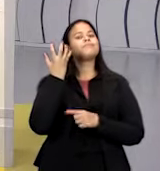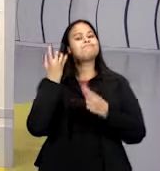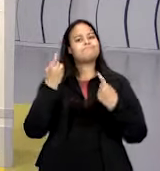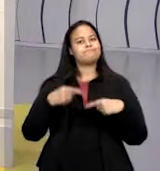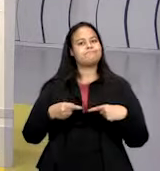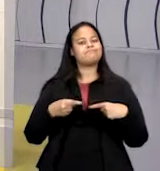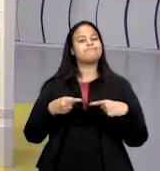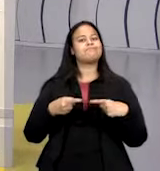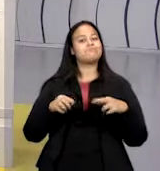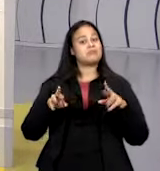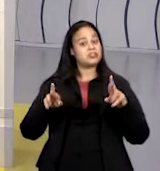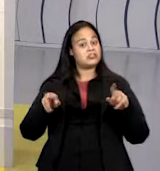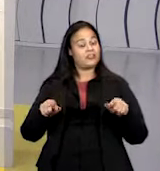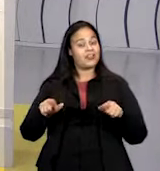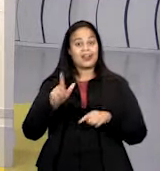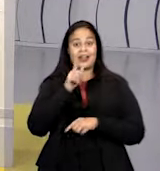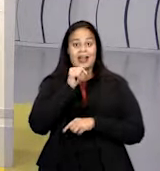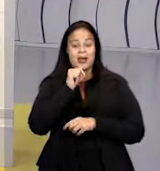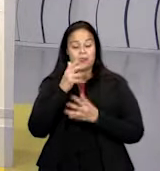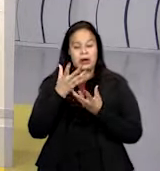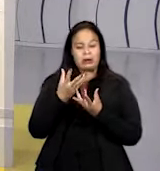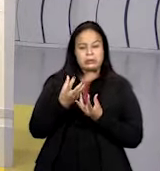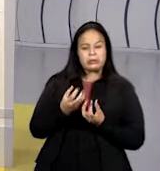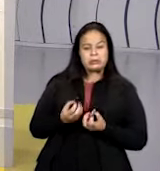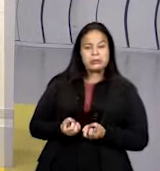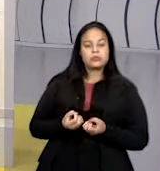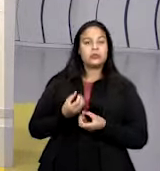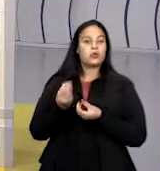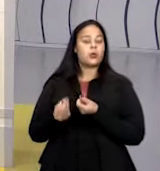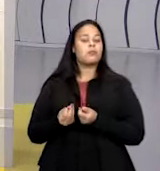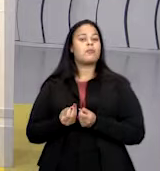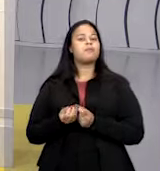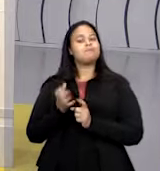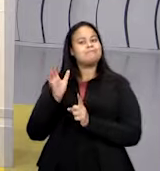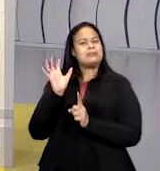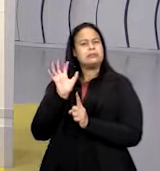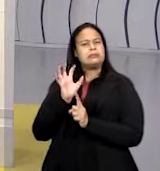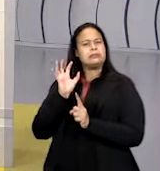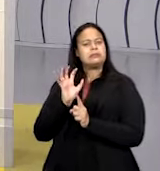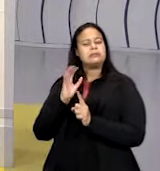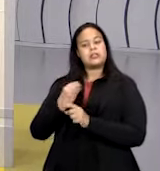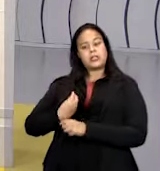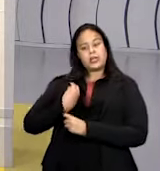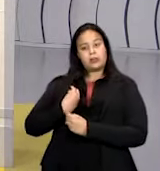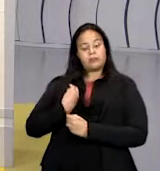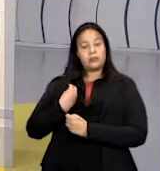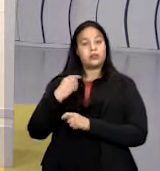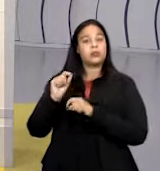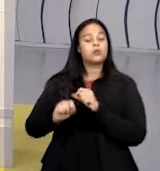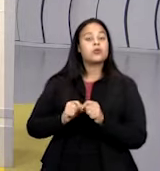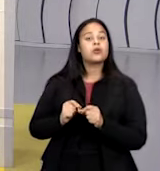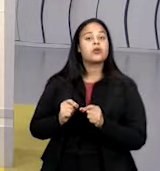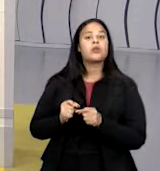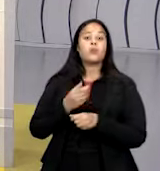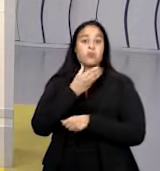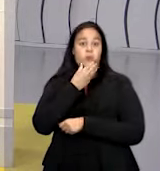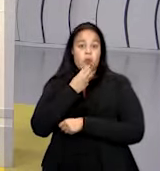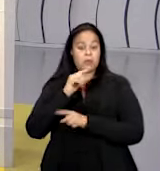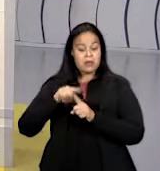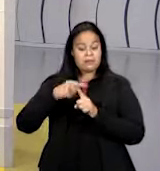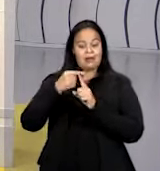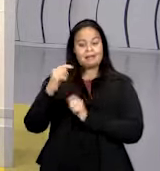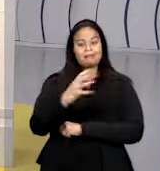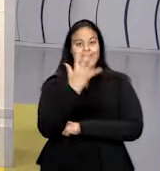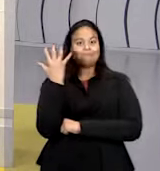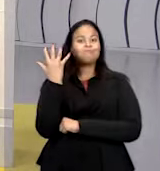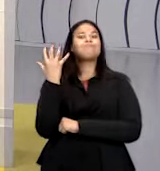opostos, mas que vão interferir na vida do homem e na natureza também, o alagamento e a seca. Aqui a gente